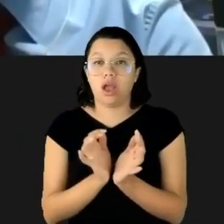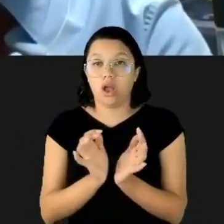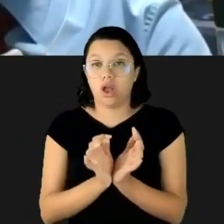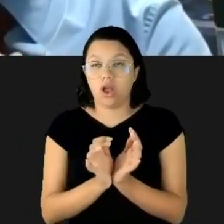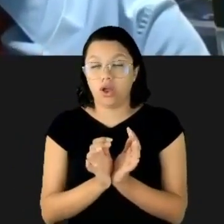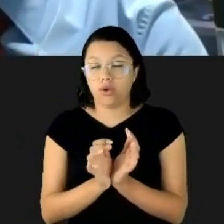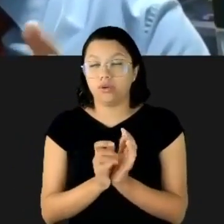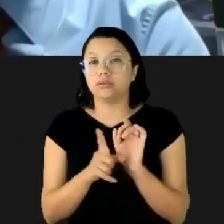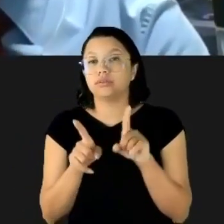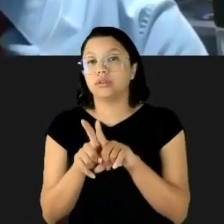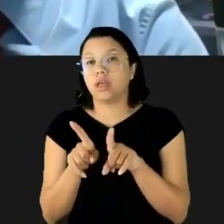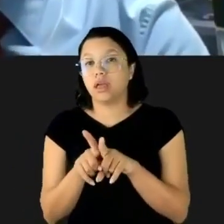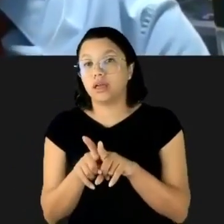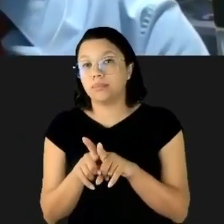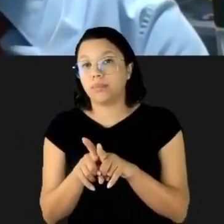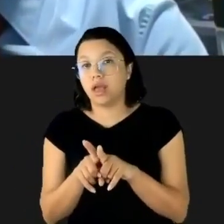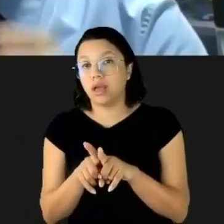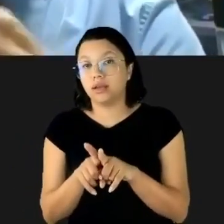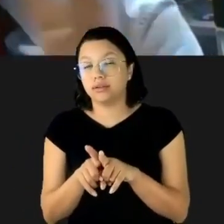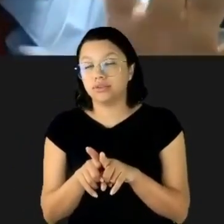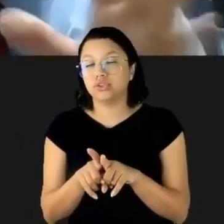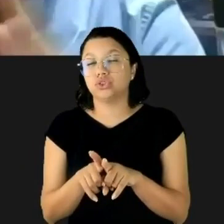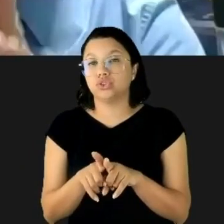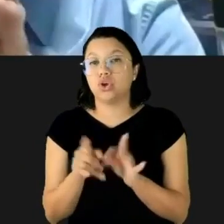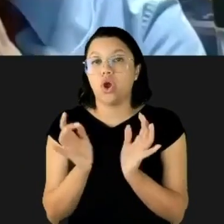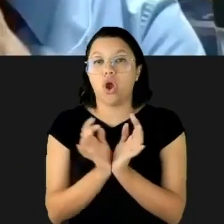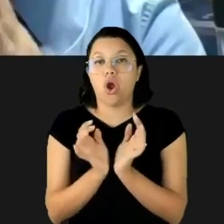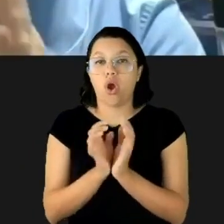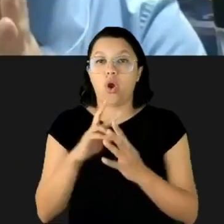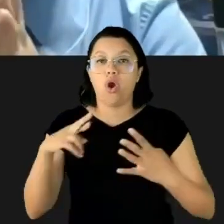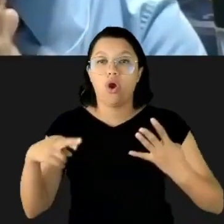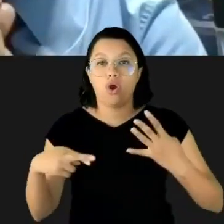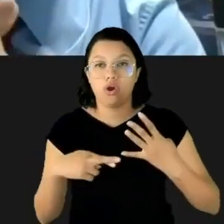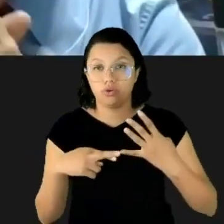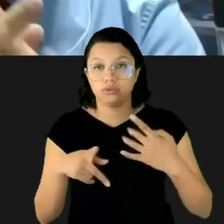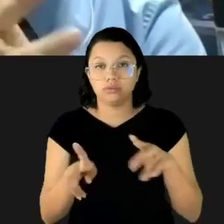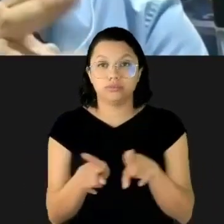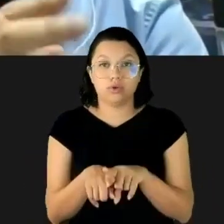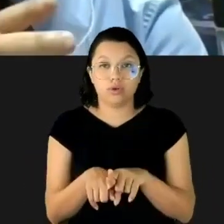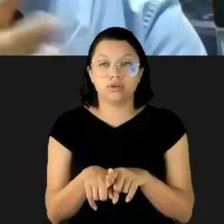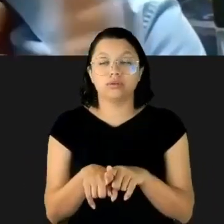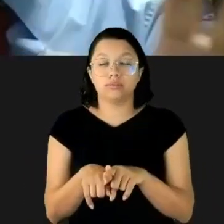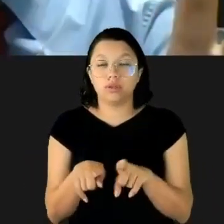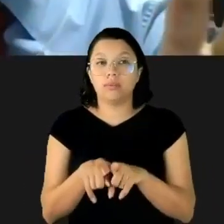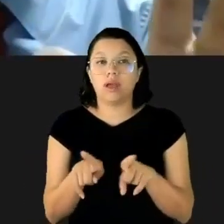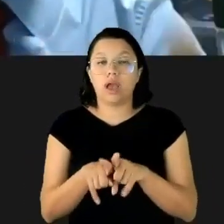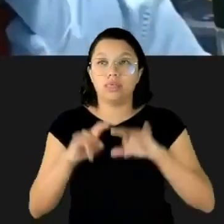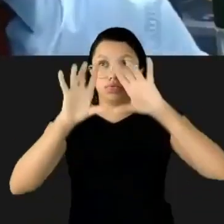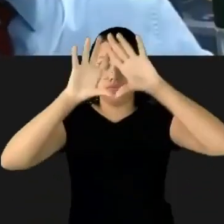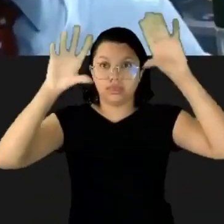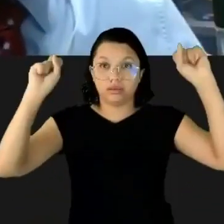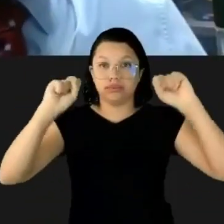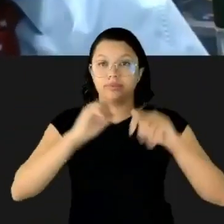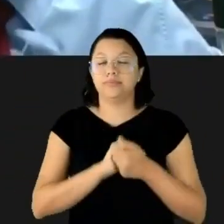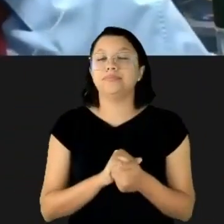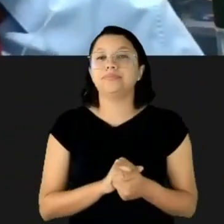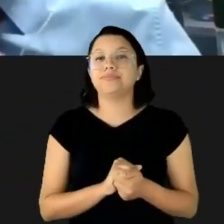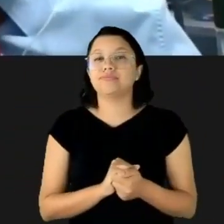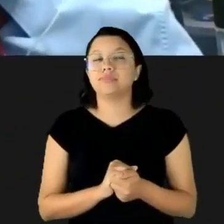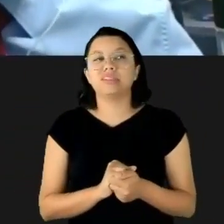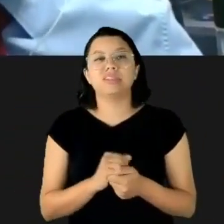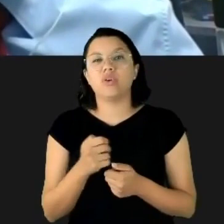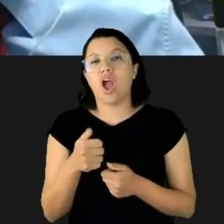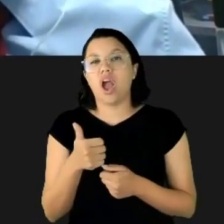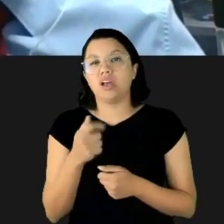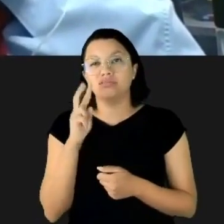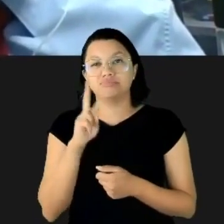e na secretaria de turmas reforçais e de turma do tribunal então a gente praticamente não vê isso